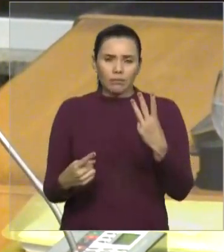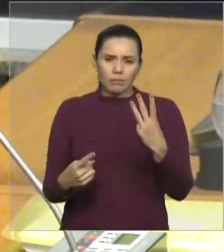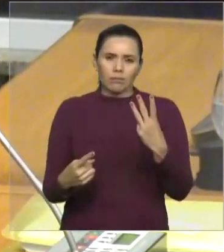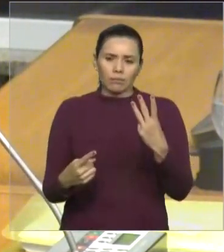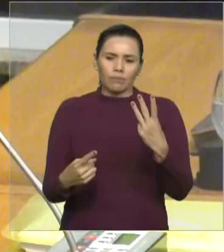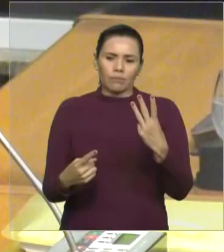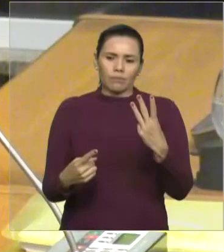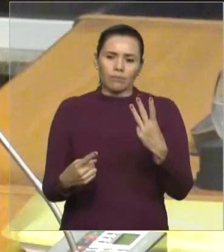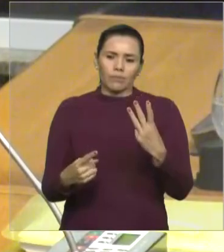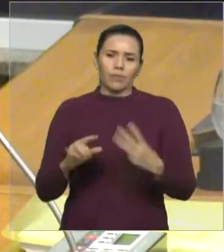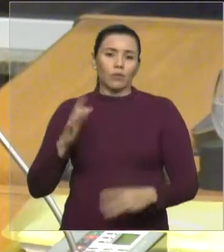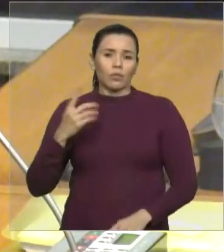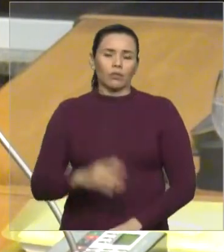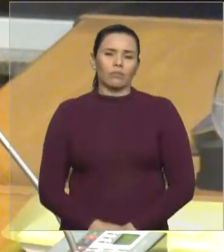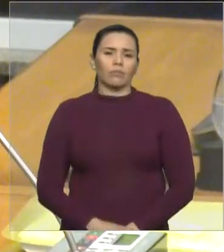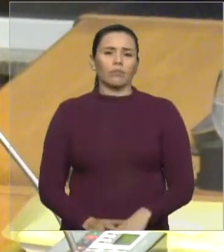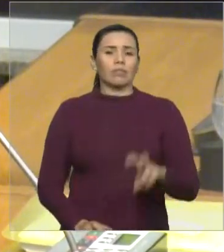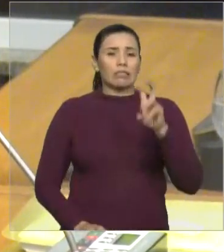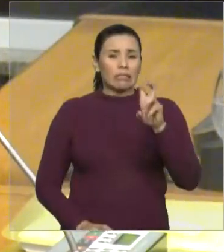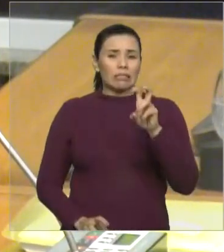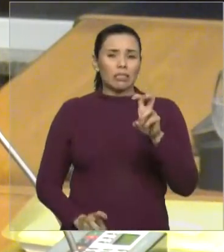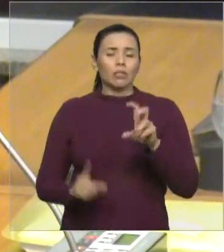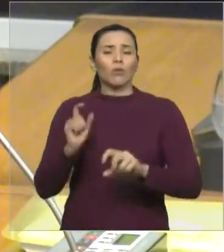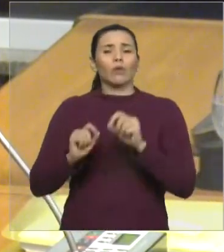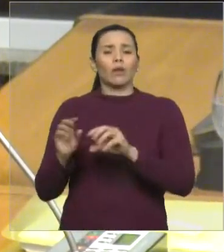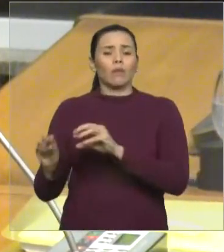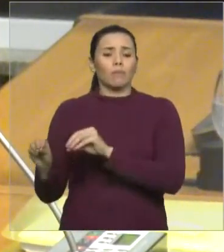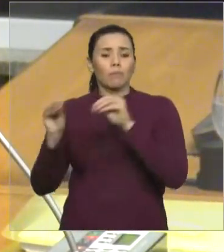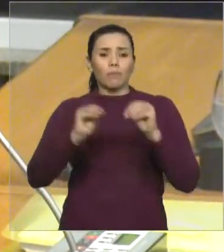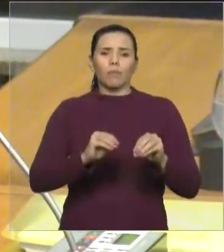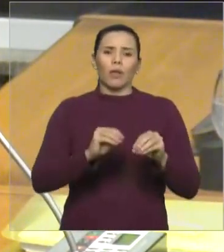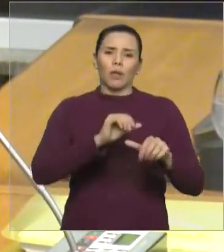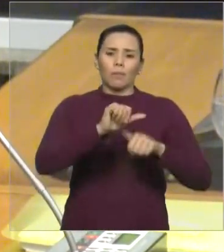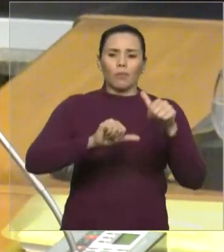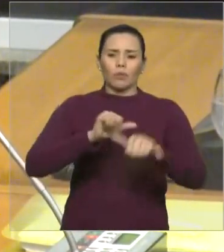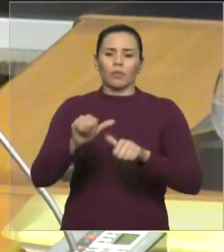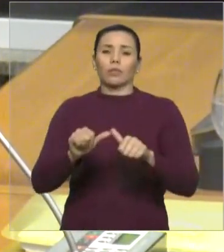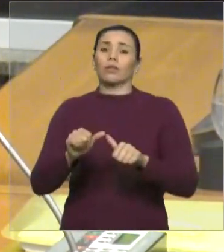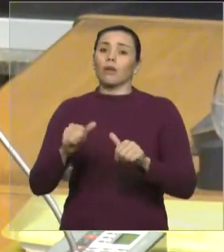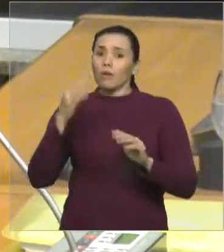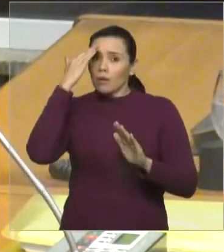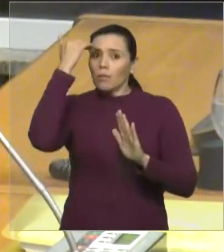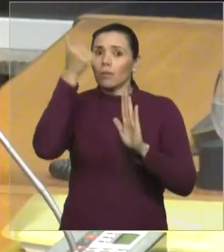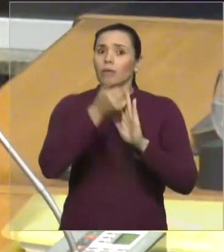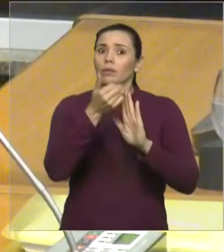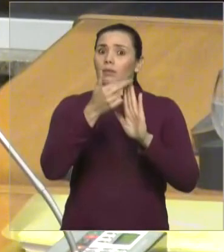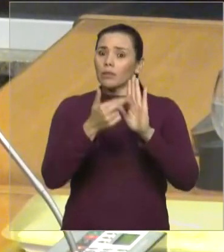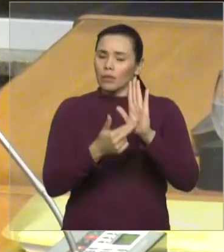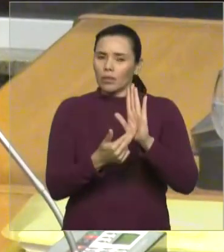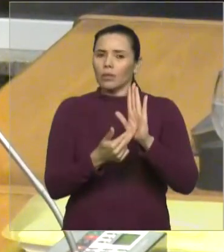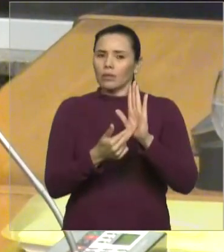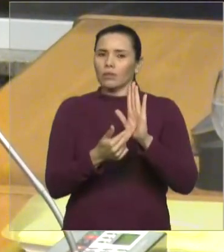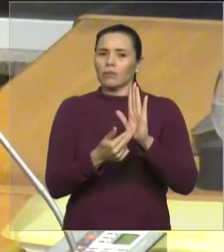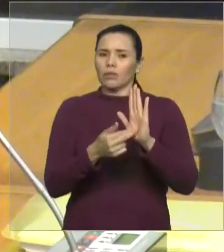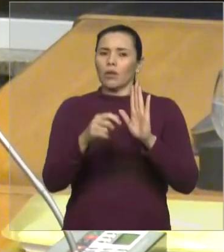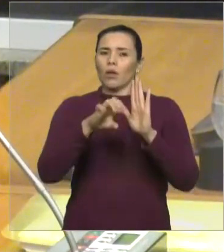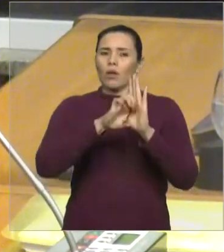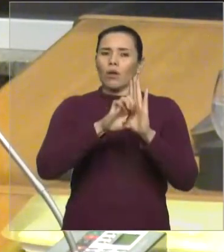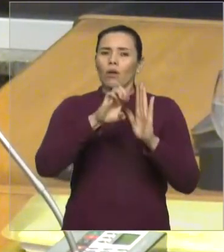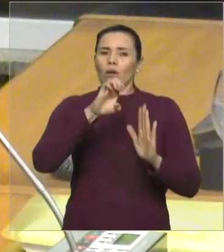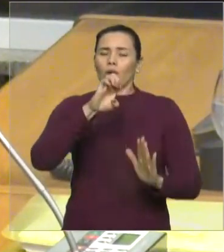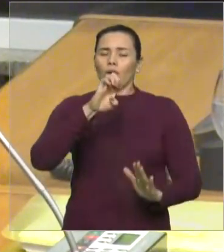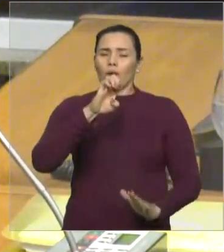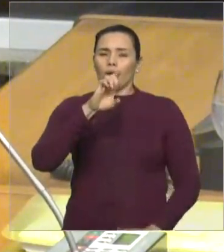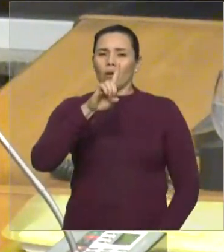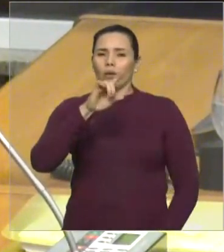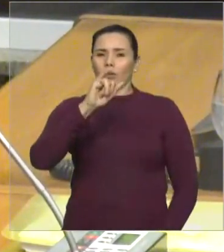e 5 por transferências facultativas dentro dos rigores técnicos que os editais da instituição exigem, que o